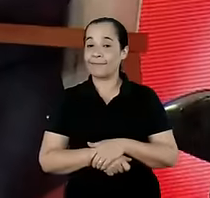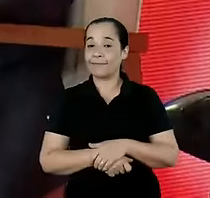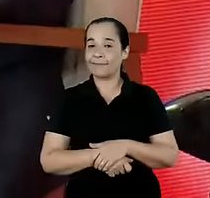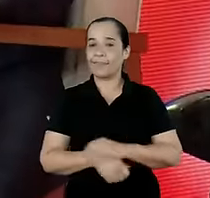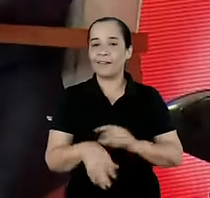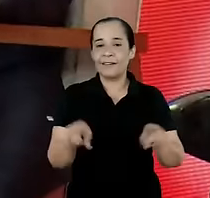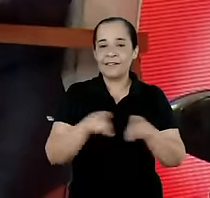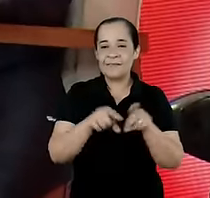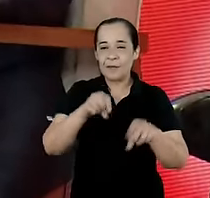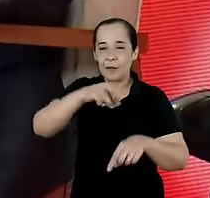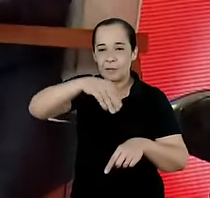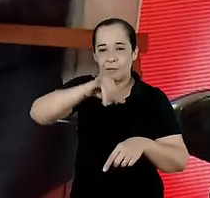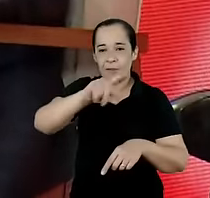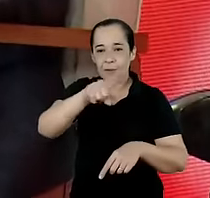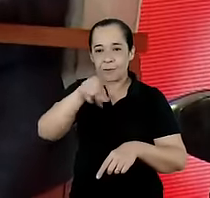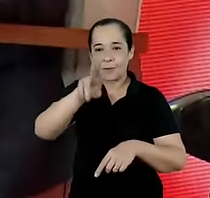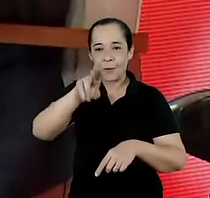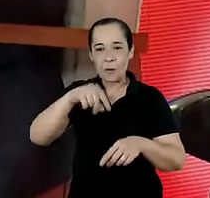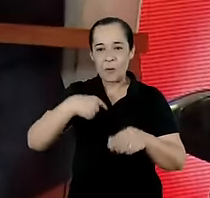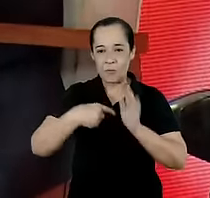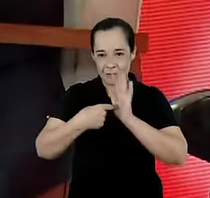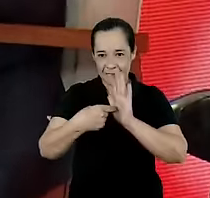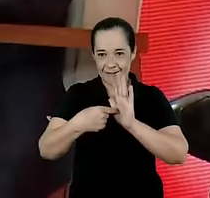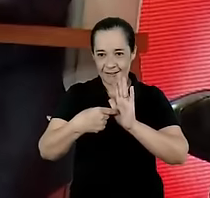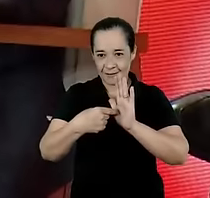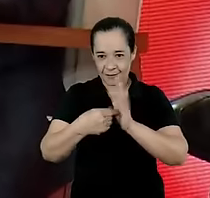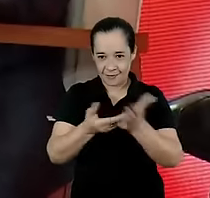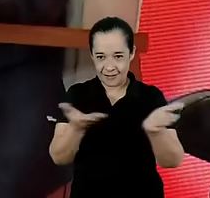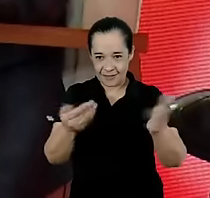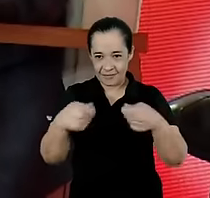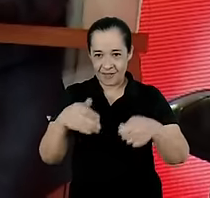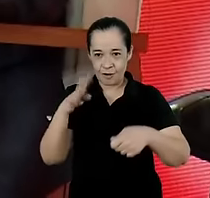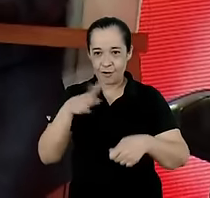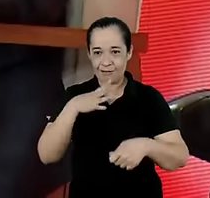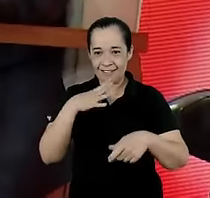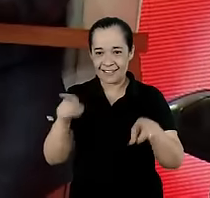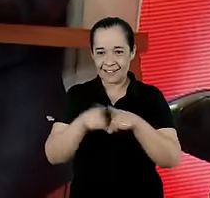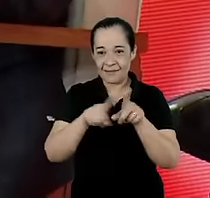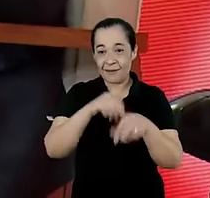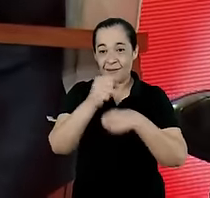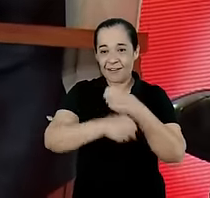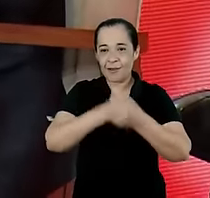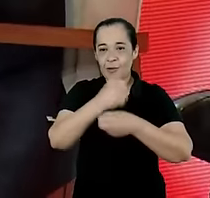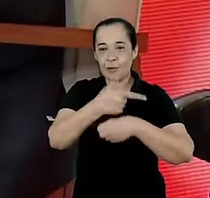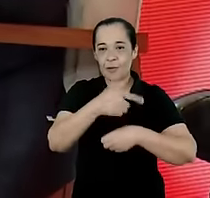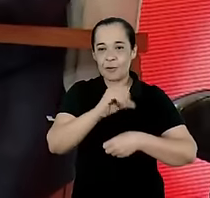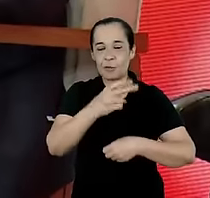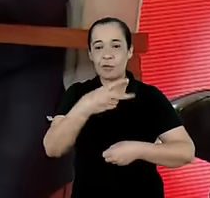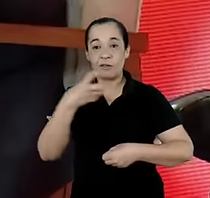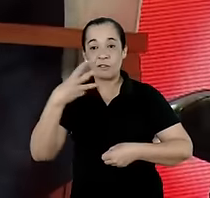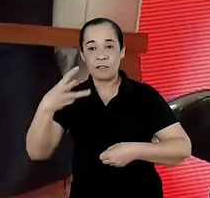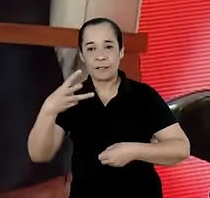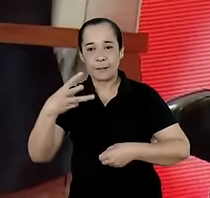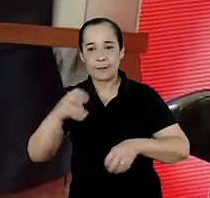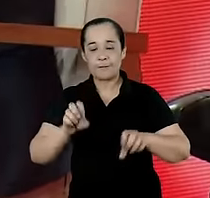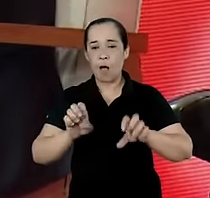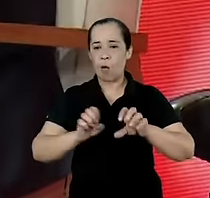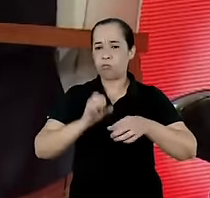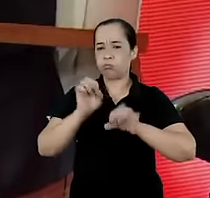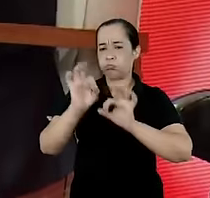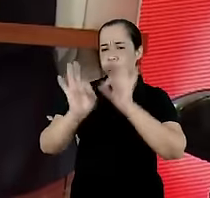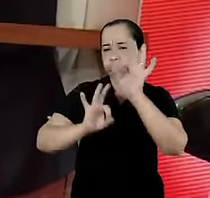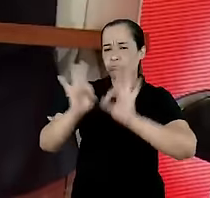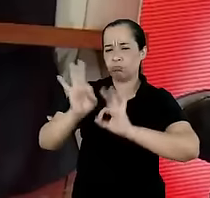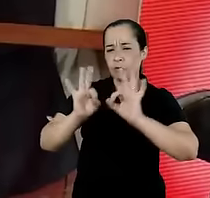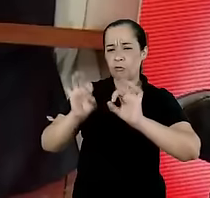ser compartilhada por todos eh o ano de 2023 tem sido um ano de reformas estruturantes faço minhas as